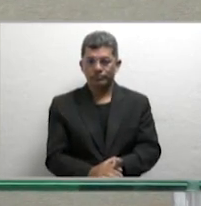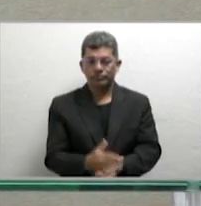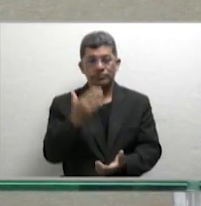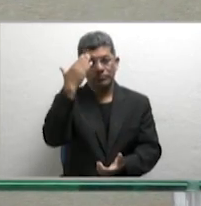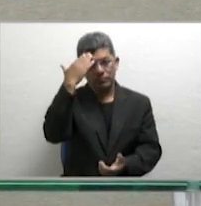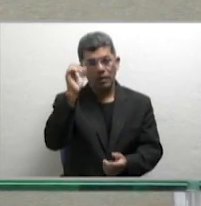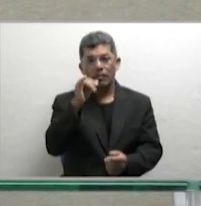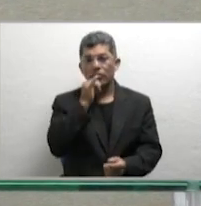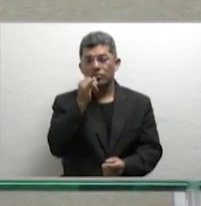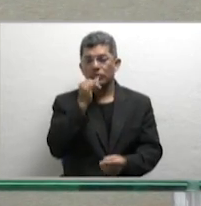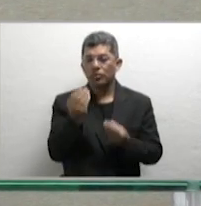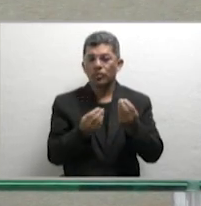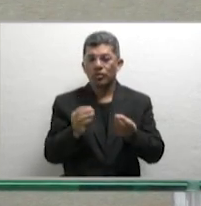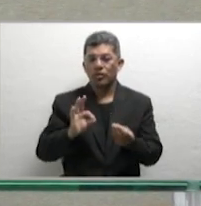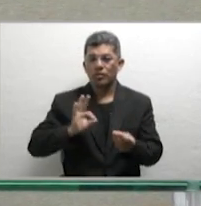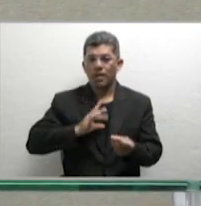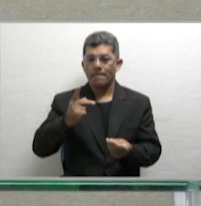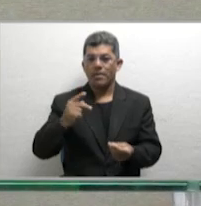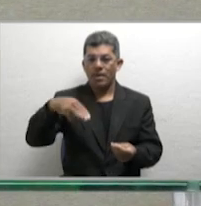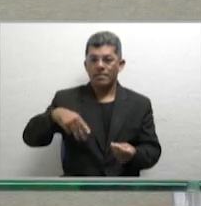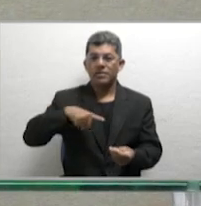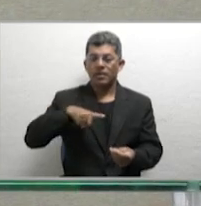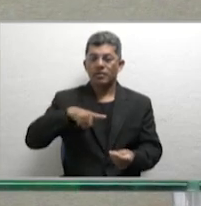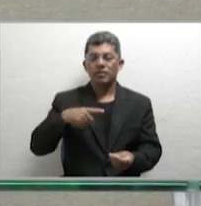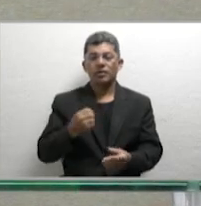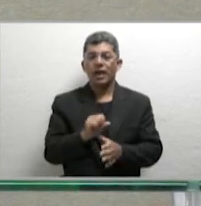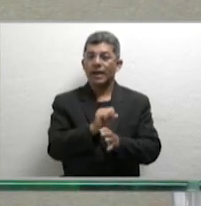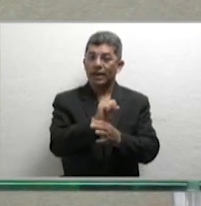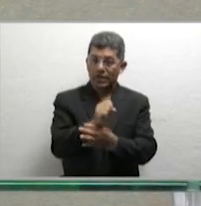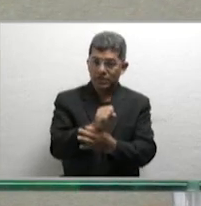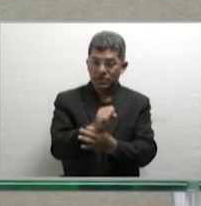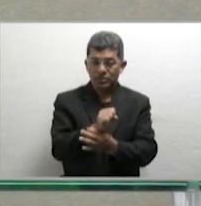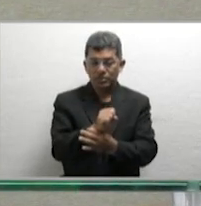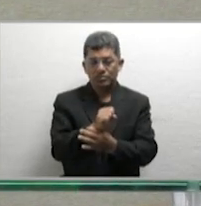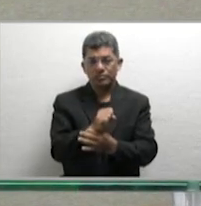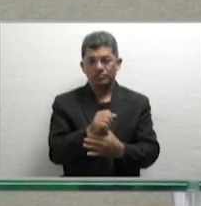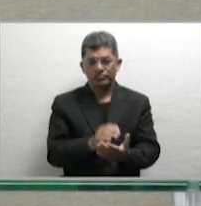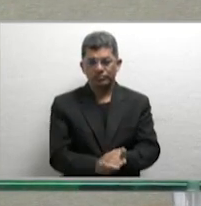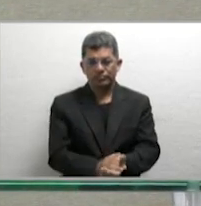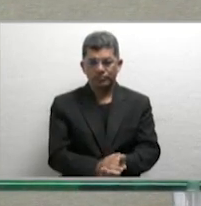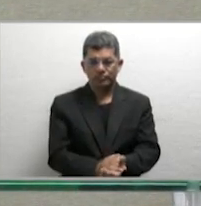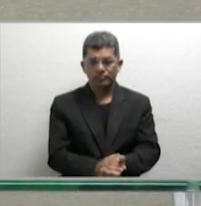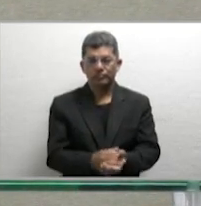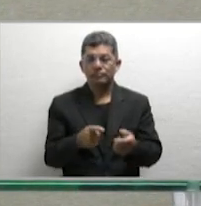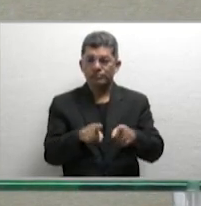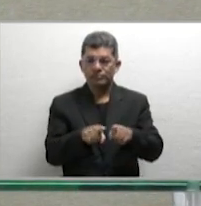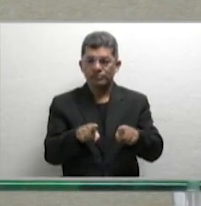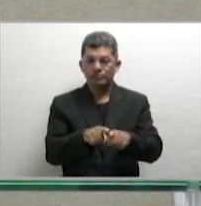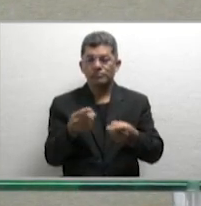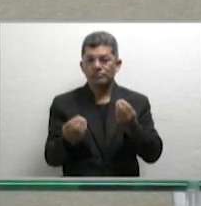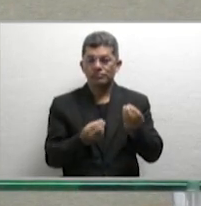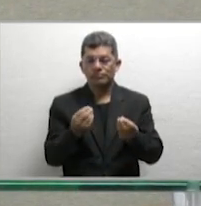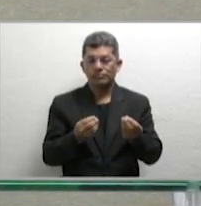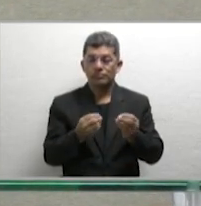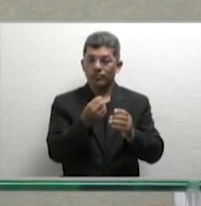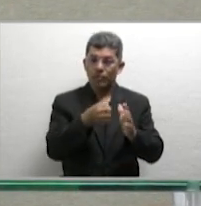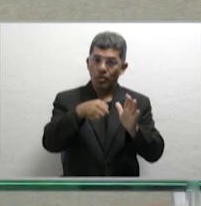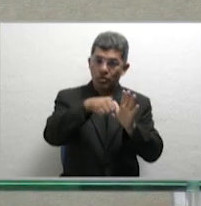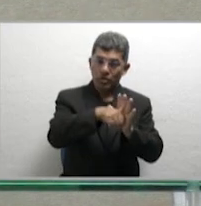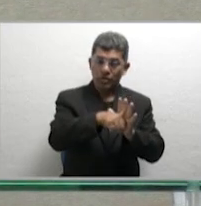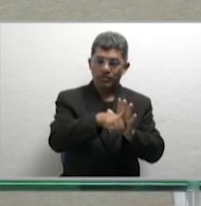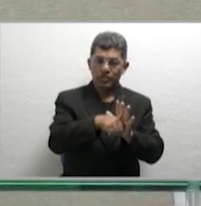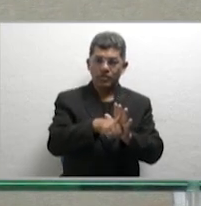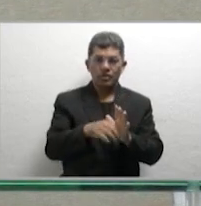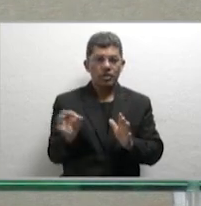policial militar esteja lá garantindo a prevenção da violência, impedindo que o crime